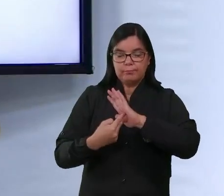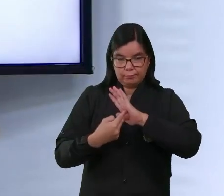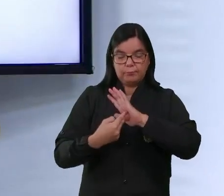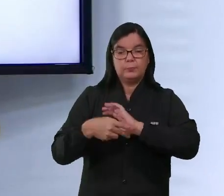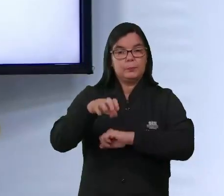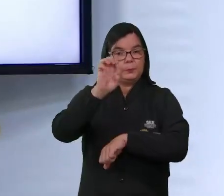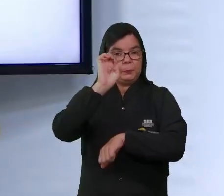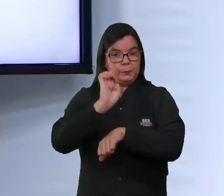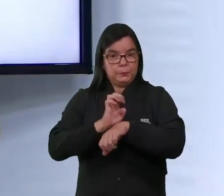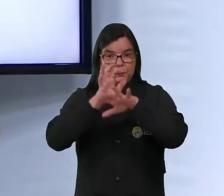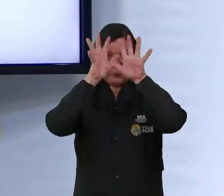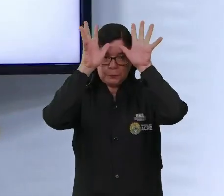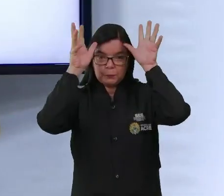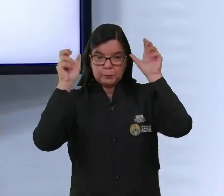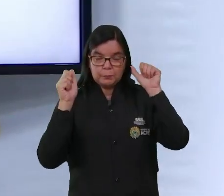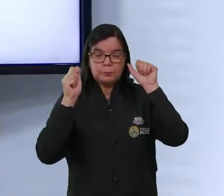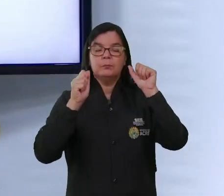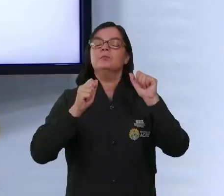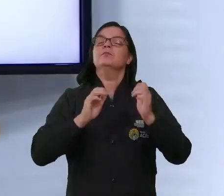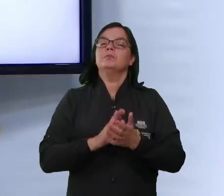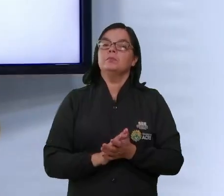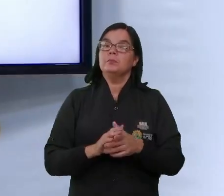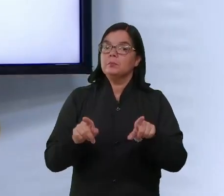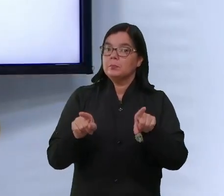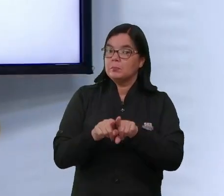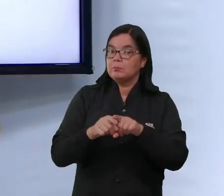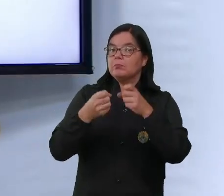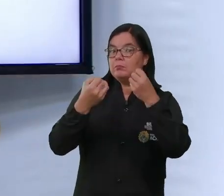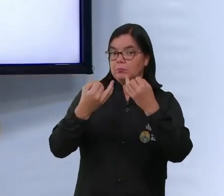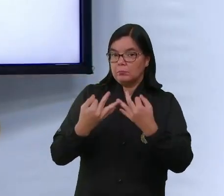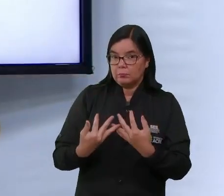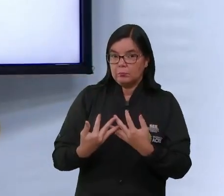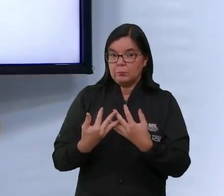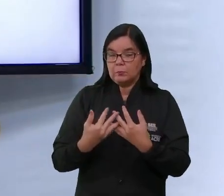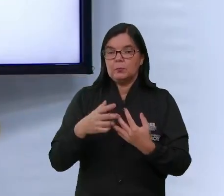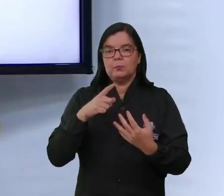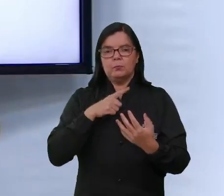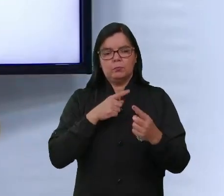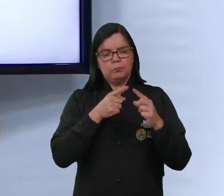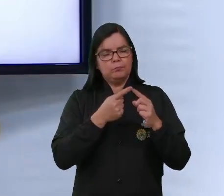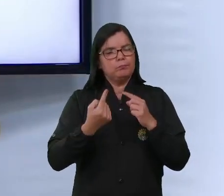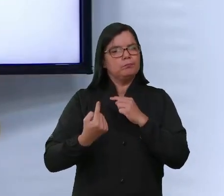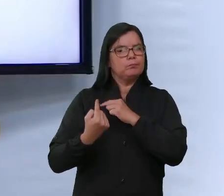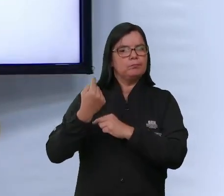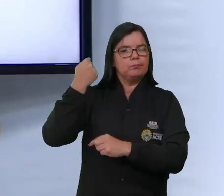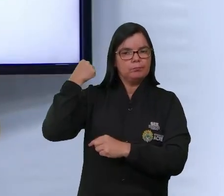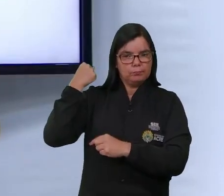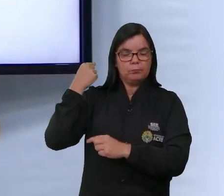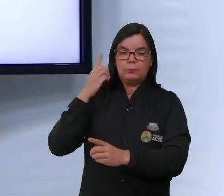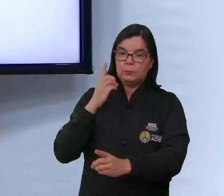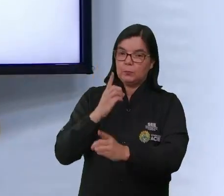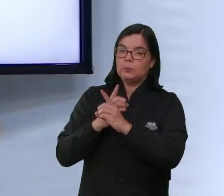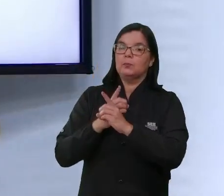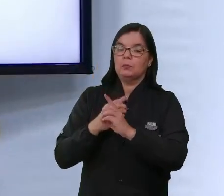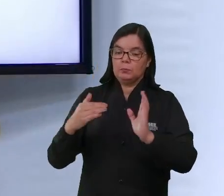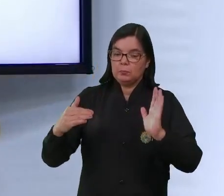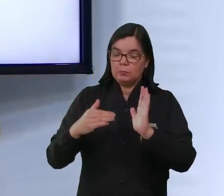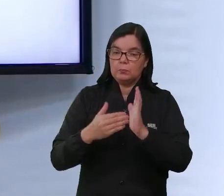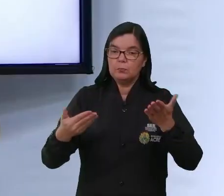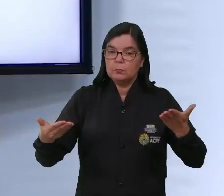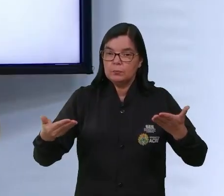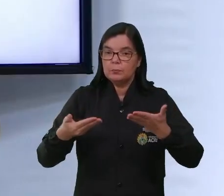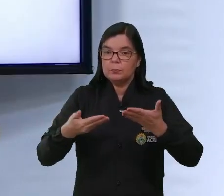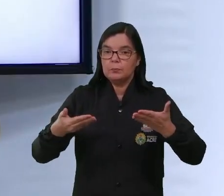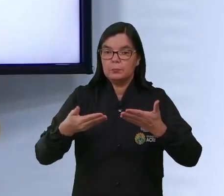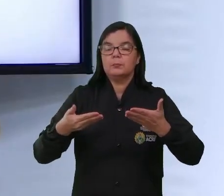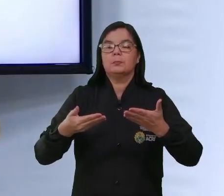nosso estado, que vale a pena também comentar que desde a época do descobrimento até os